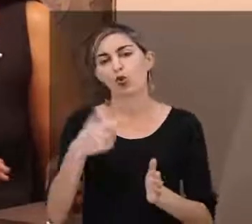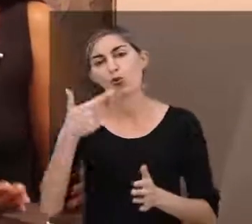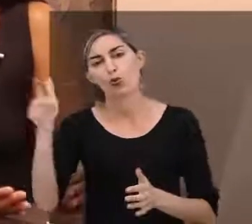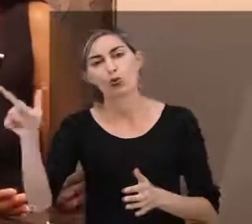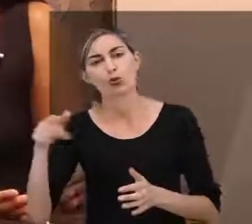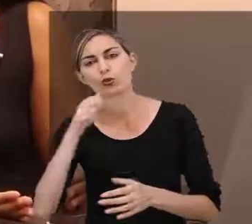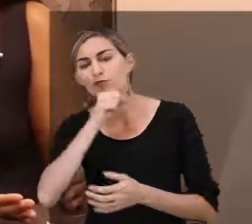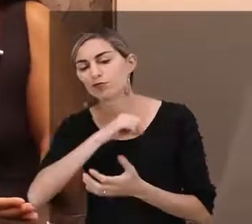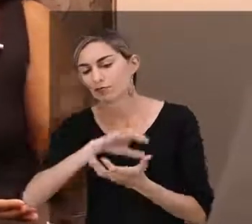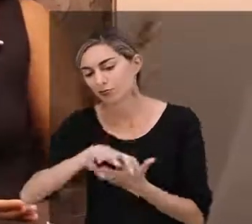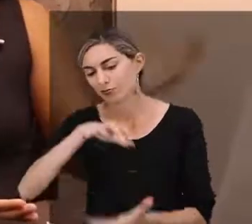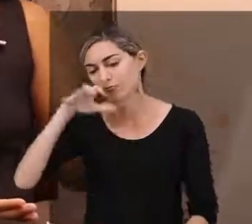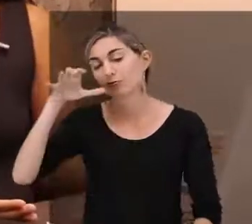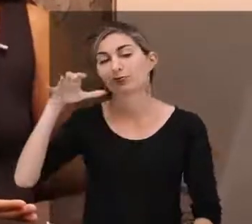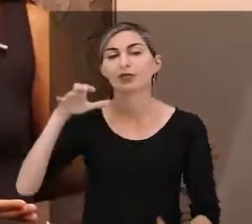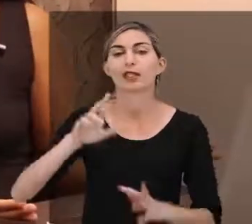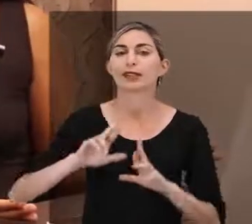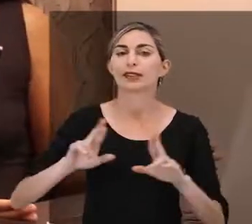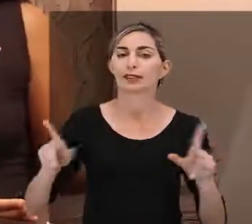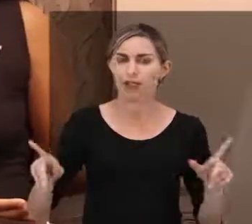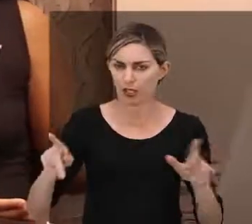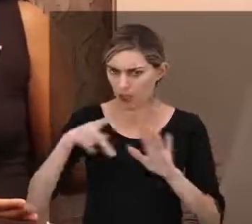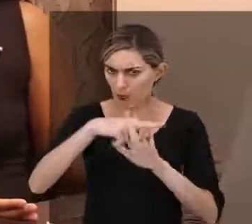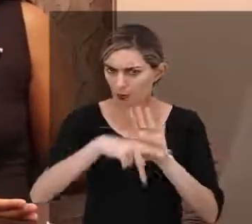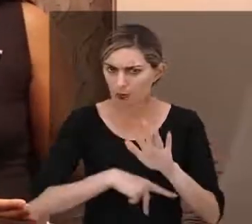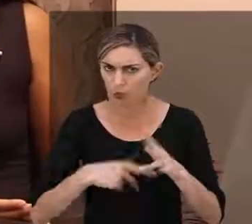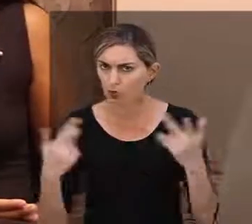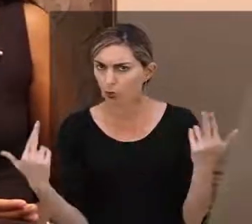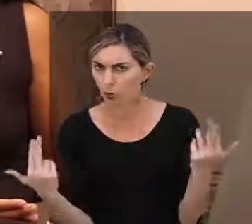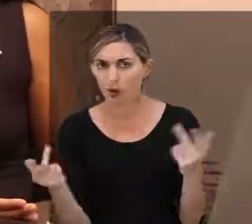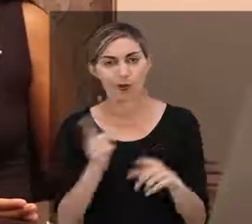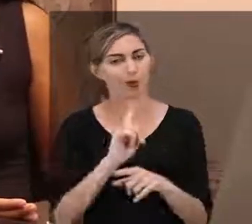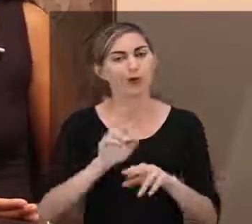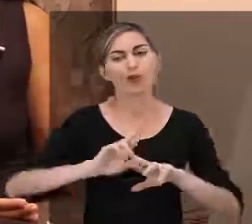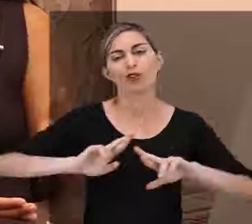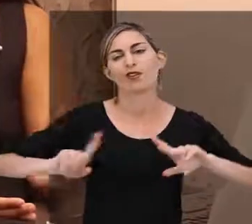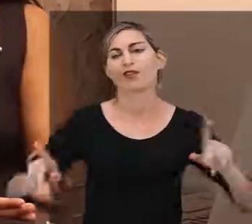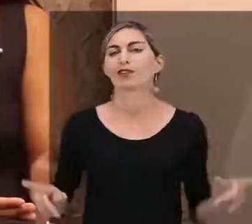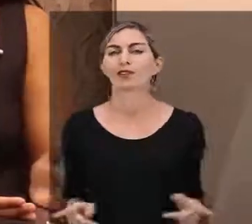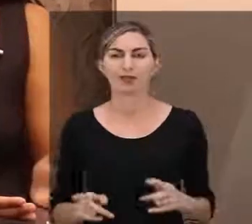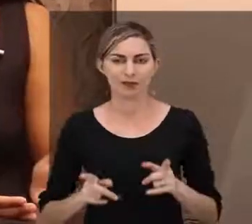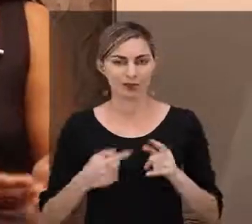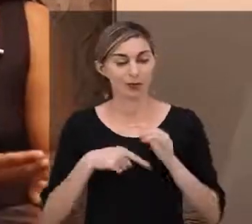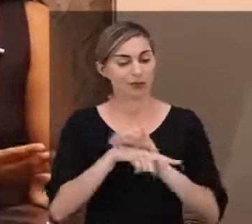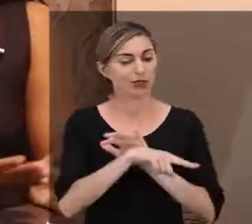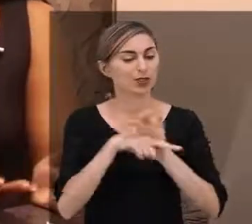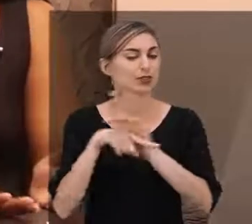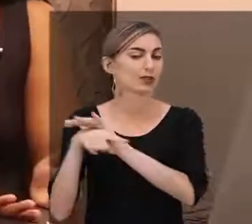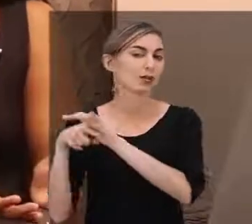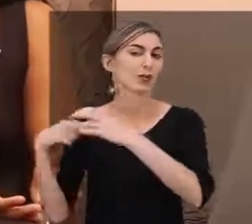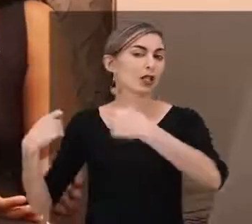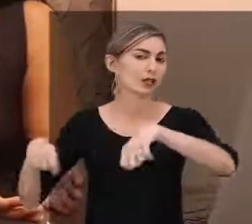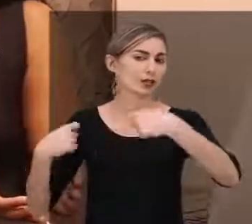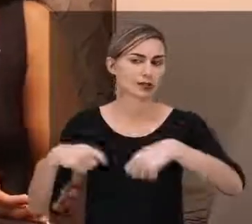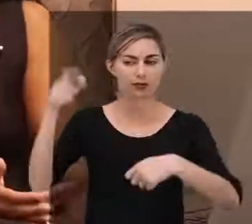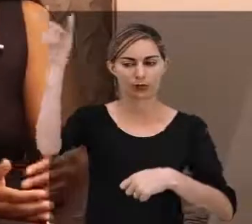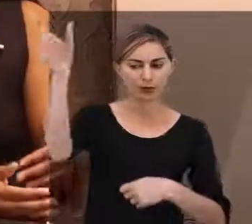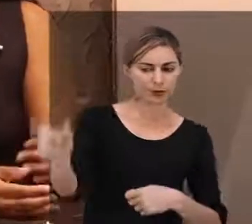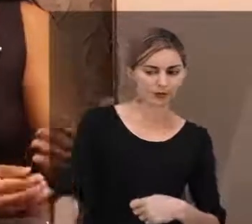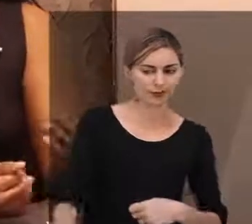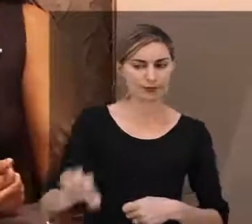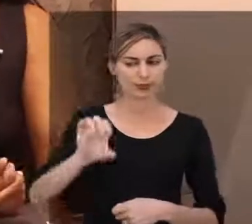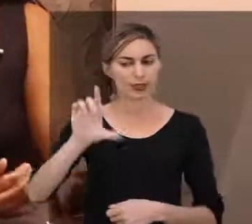um idoso. Então, vai ser o mesmo projeto? Não, jamais. Então, a gente tem que analisar a necessidade do cliente,